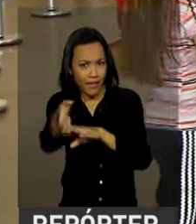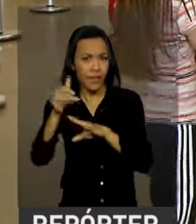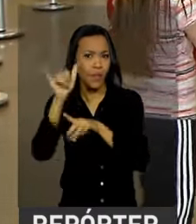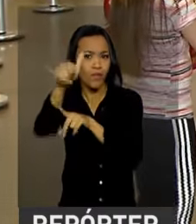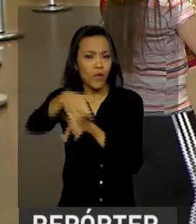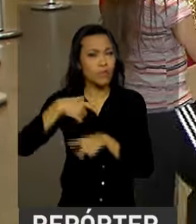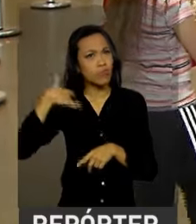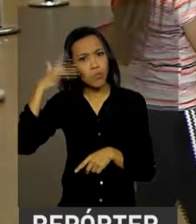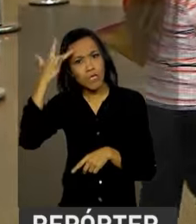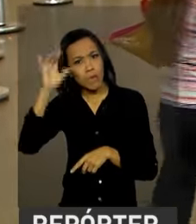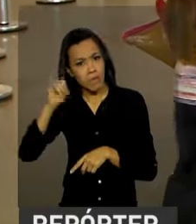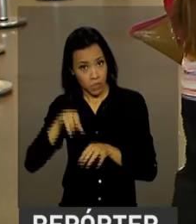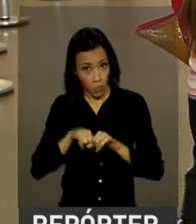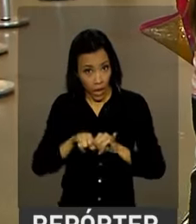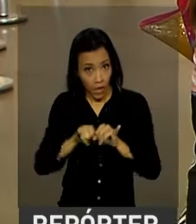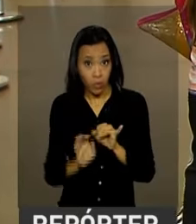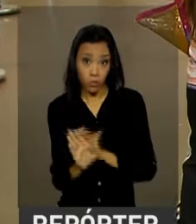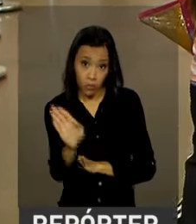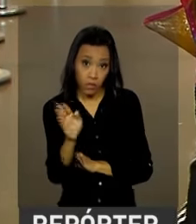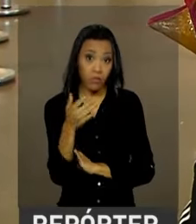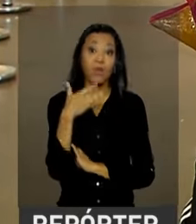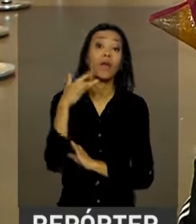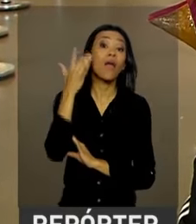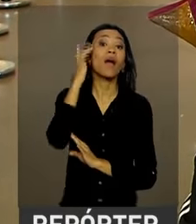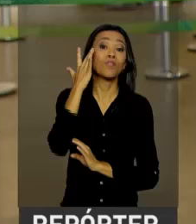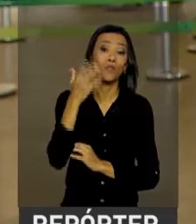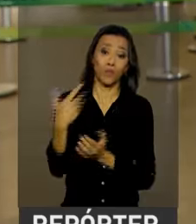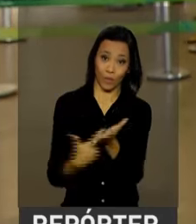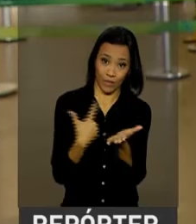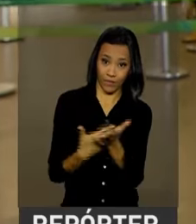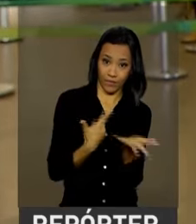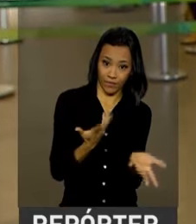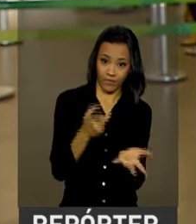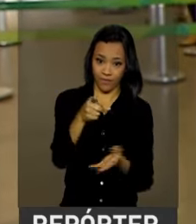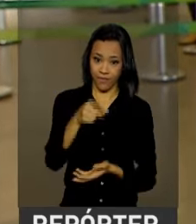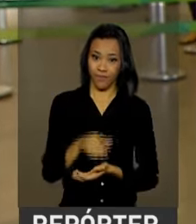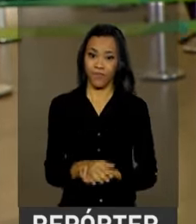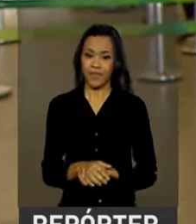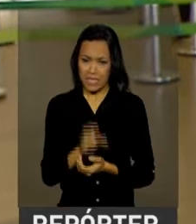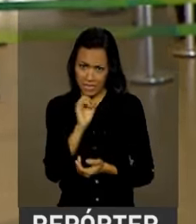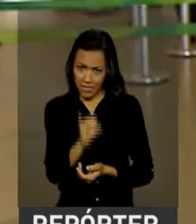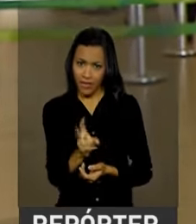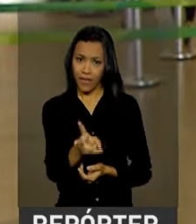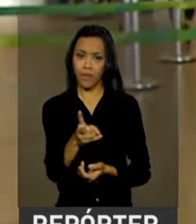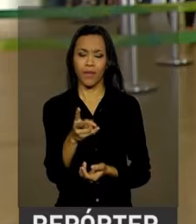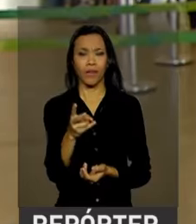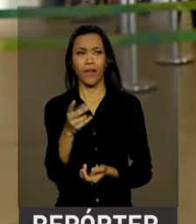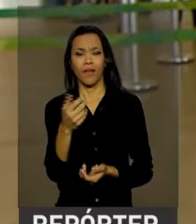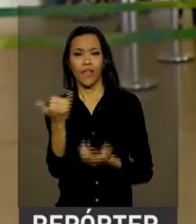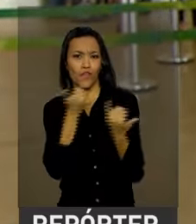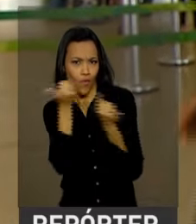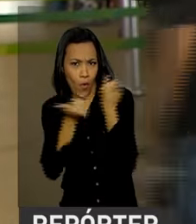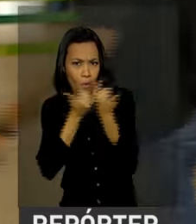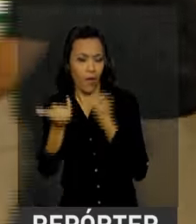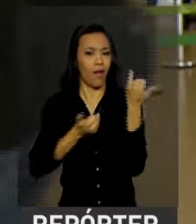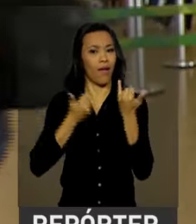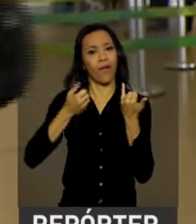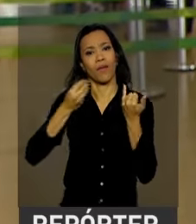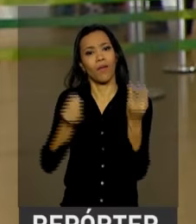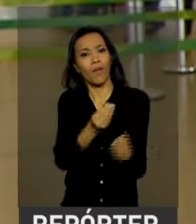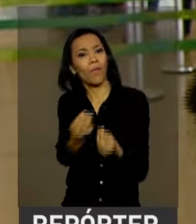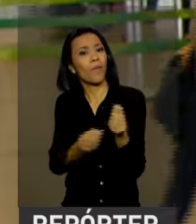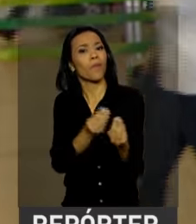não sabia se podia. O que será que ele achou da cartilha? Sempre que tiver uma iniciativa de informar melhor os